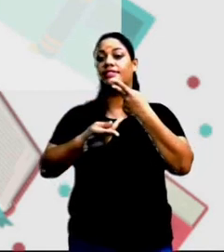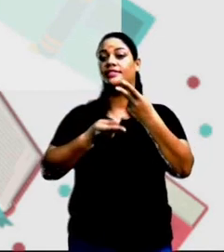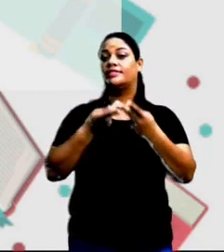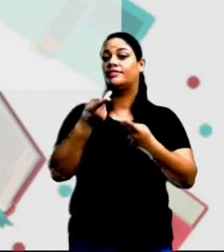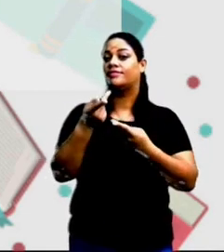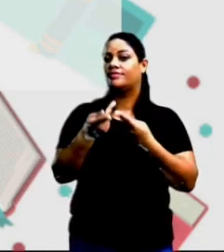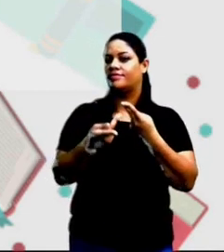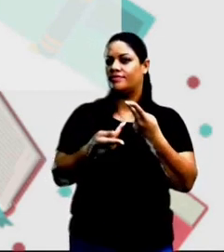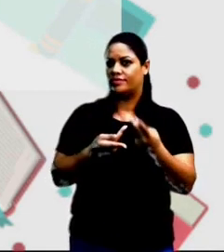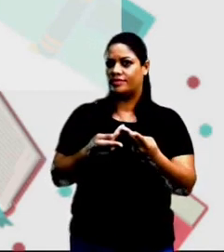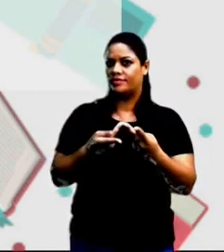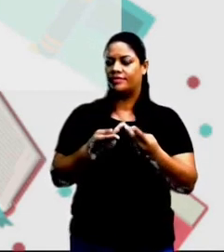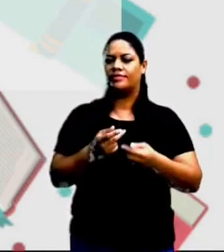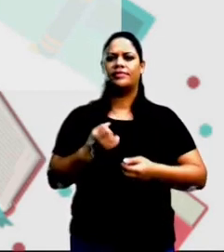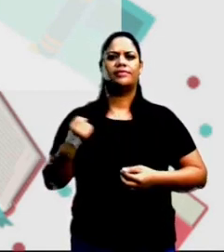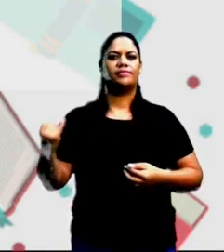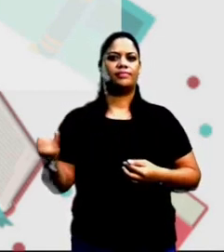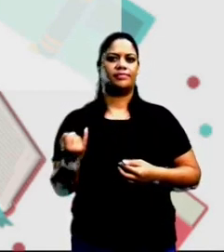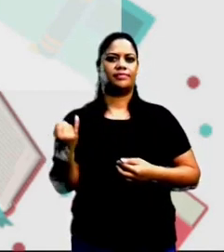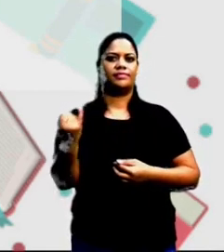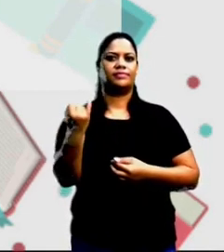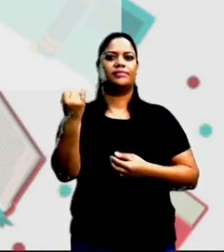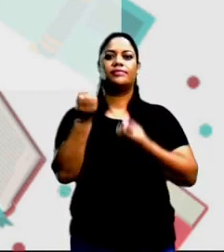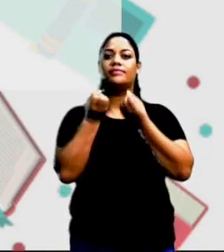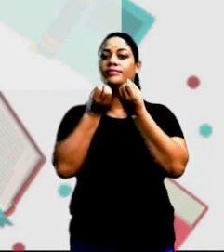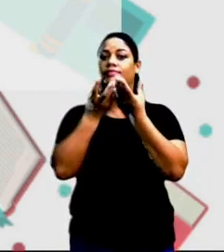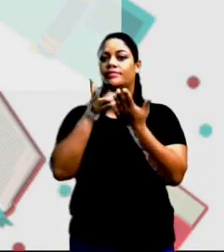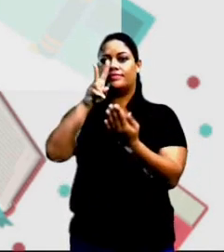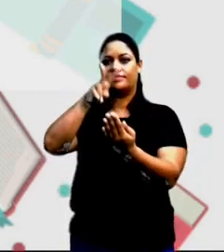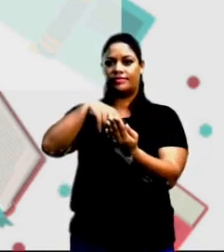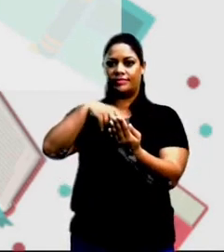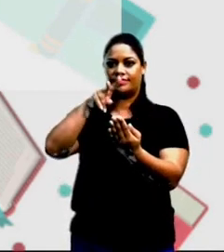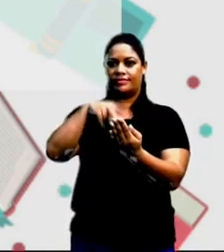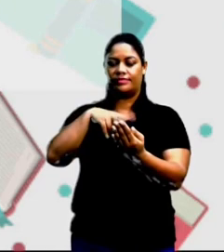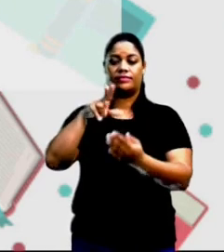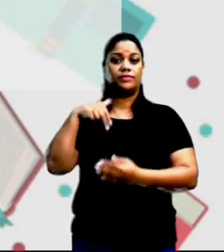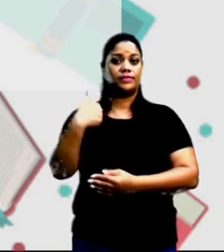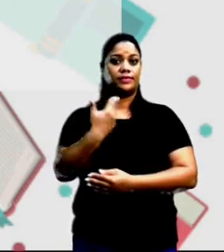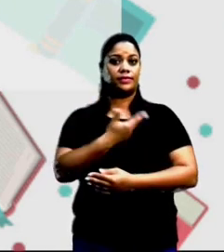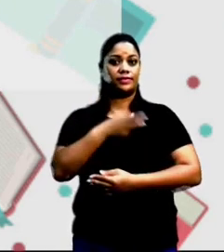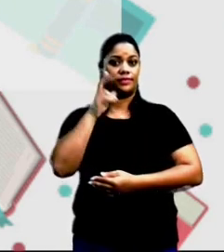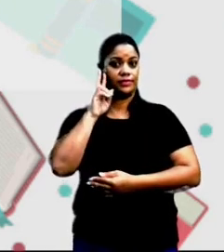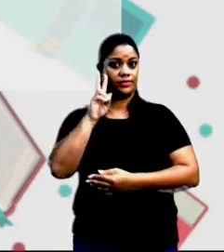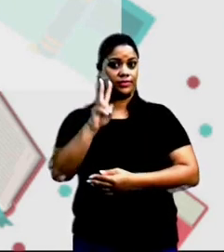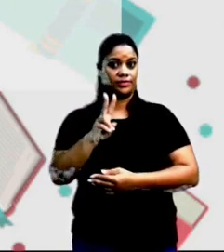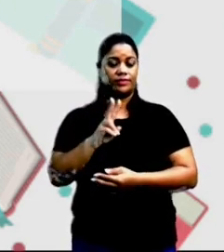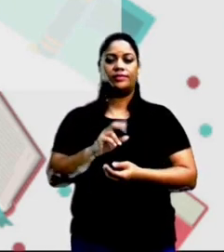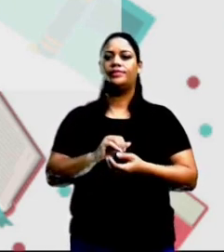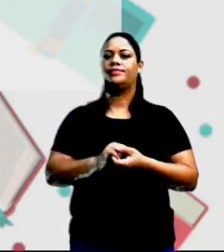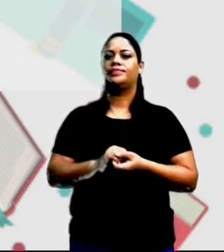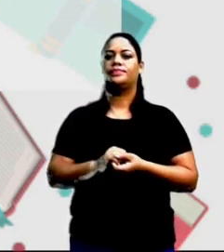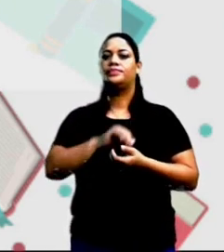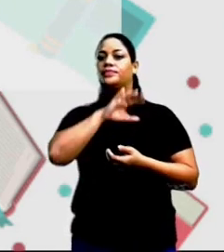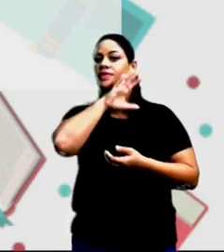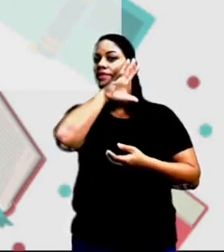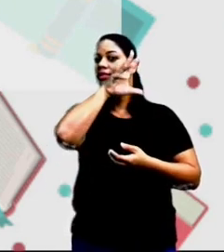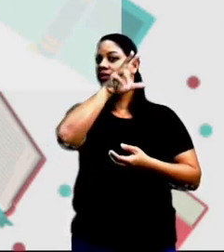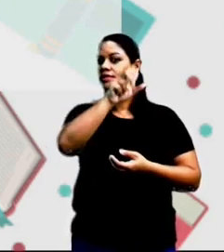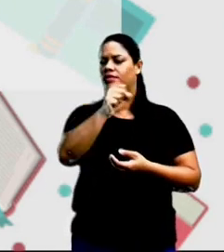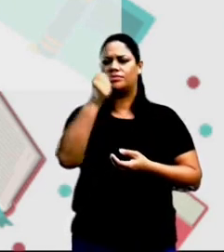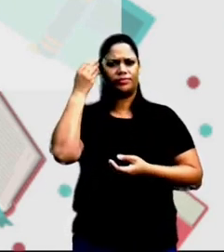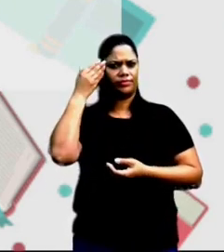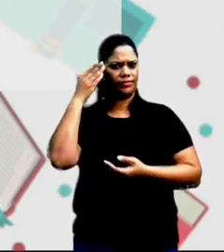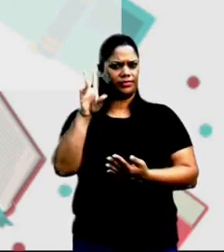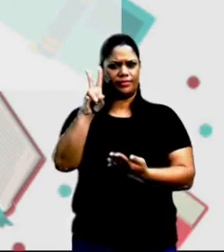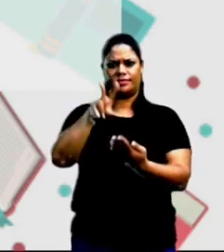fala. Então, a importância de uma boa leitura. Nós vimos que o leão, ele não